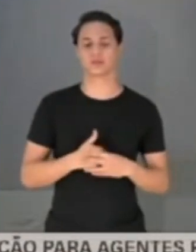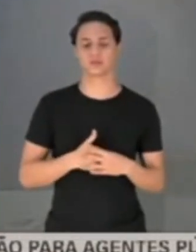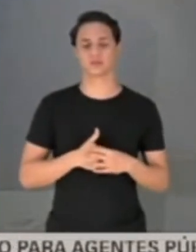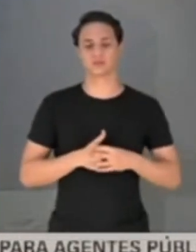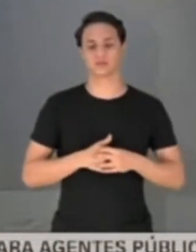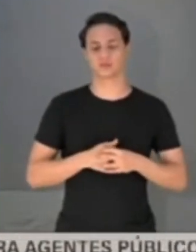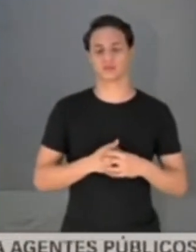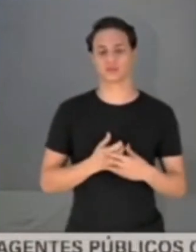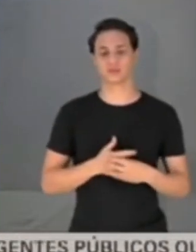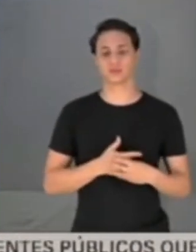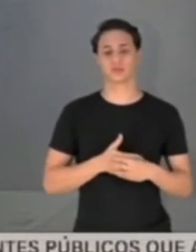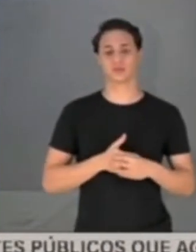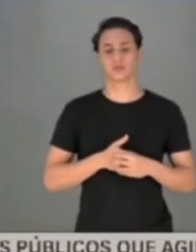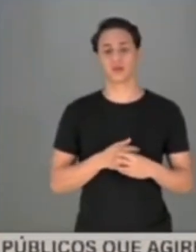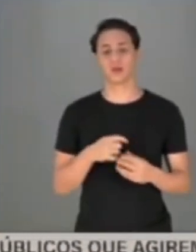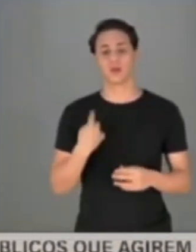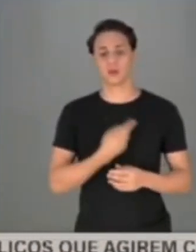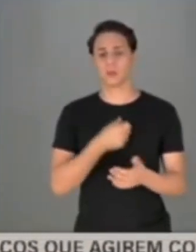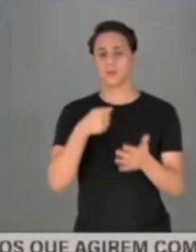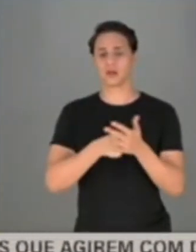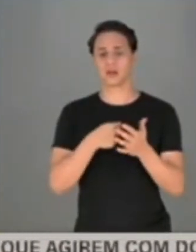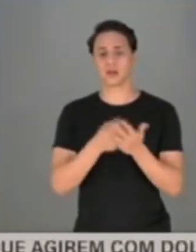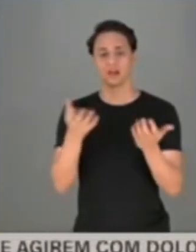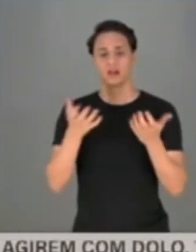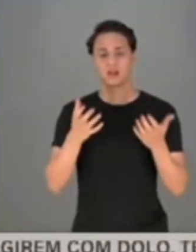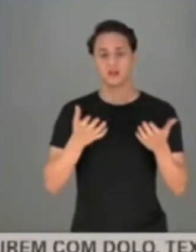gente brigando por vacina, olha,